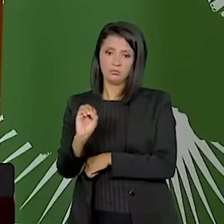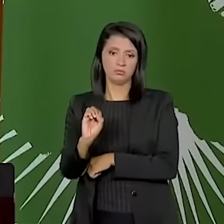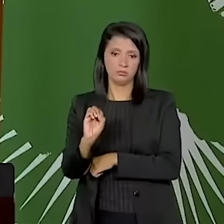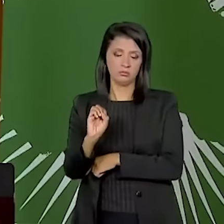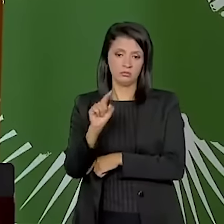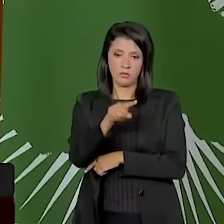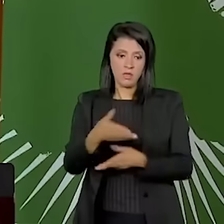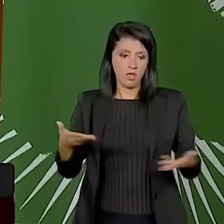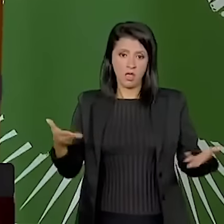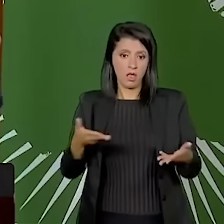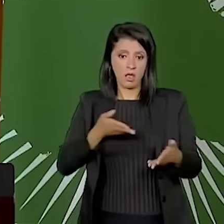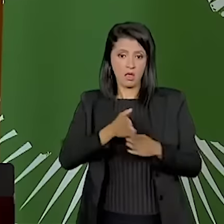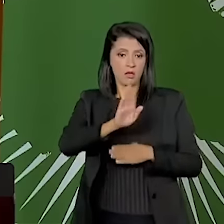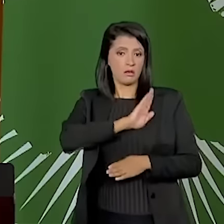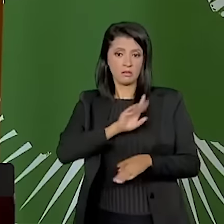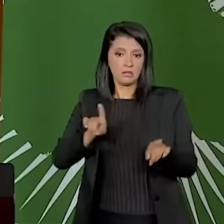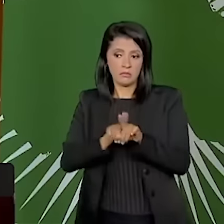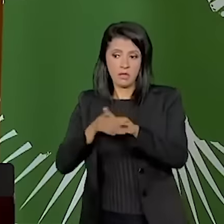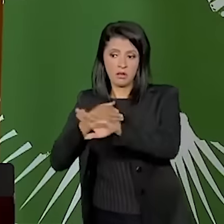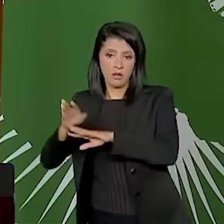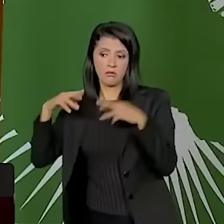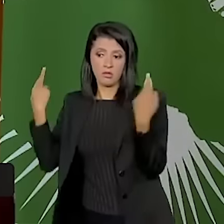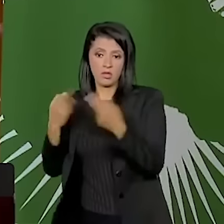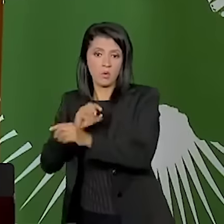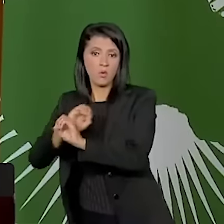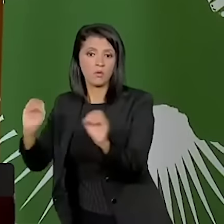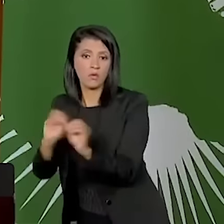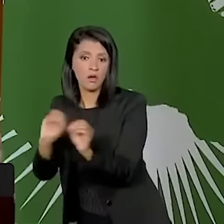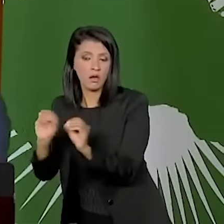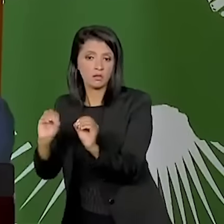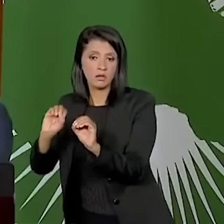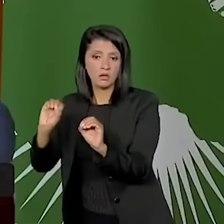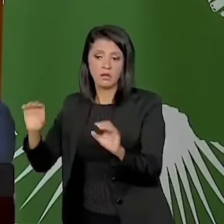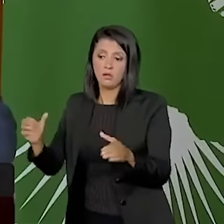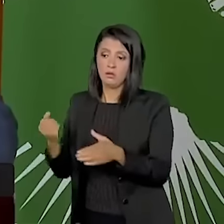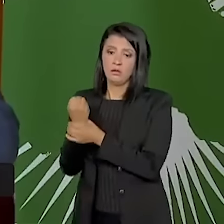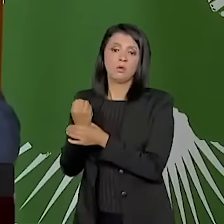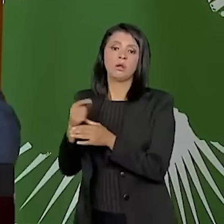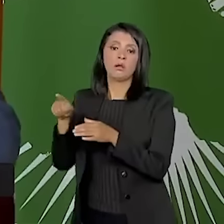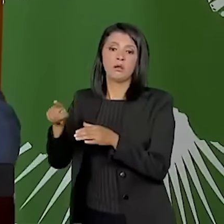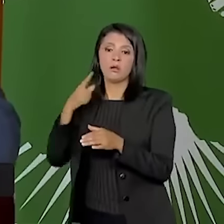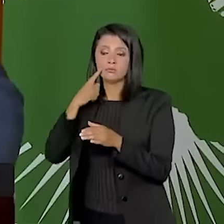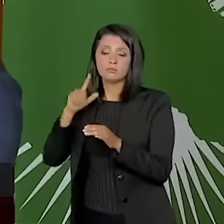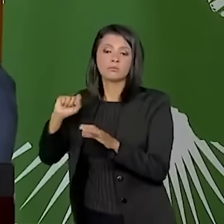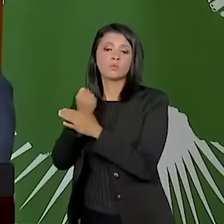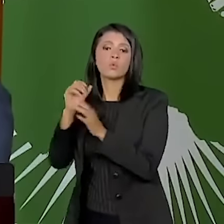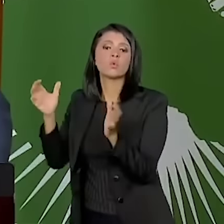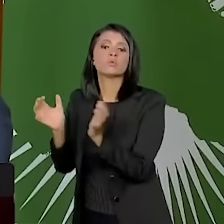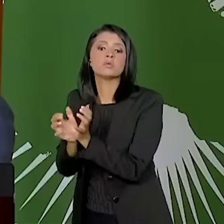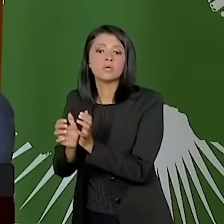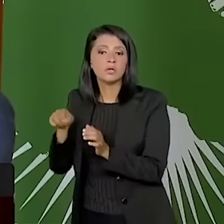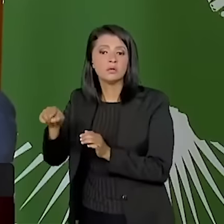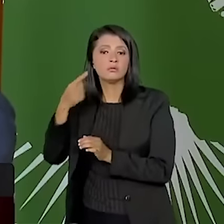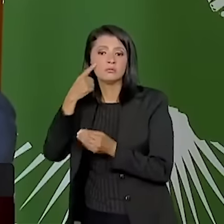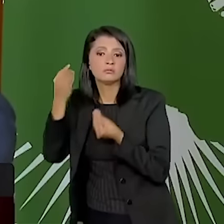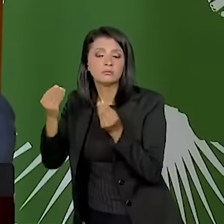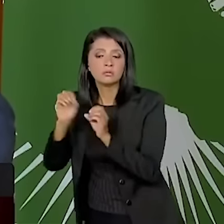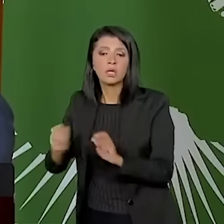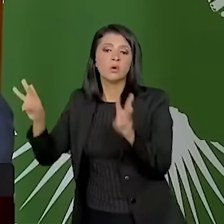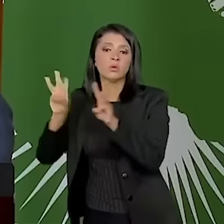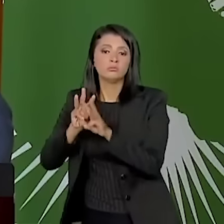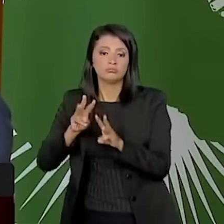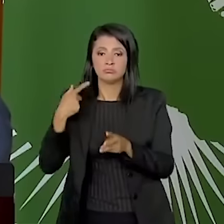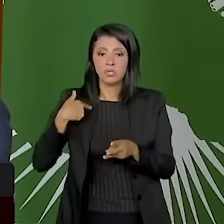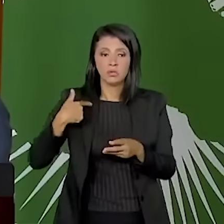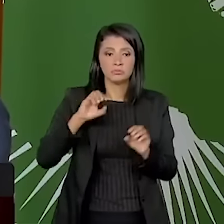passou pelo Conselho de Segurança da ONU. Aliás, a decisão tomada pelo Conselho não foi cumprida. E tampouco foi cumprida a decisão